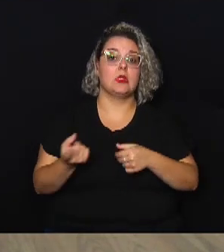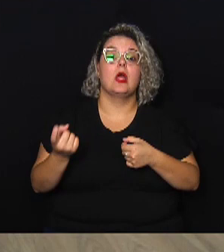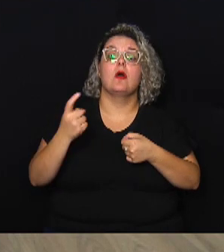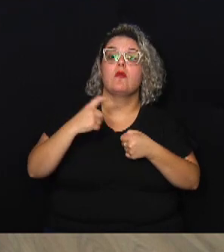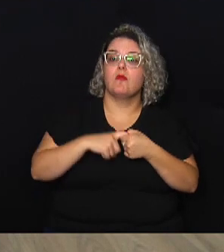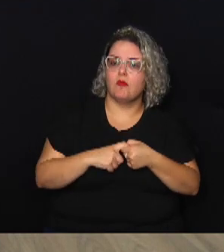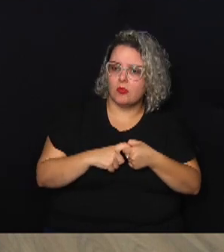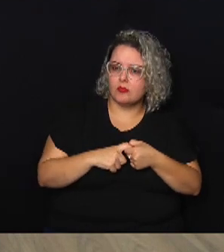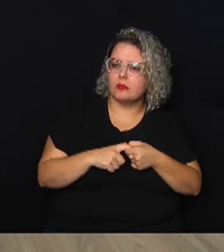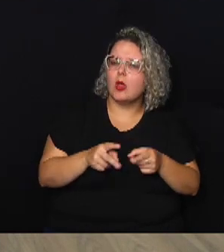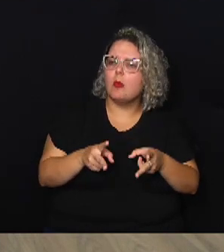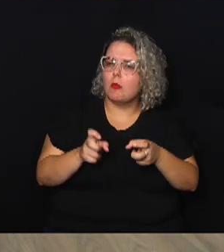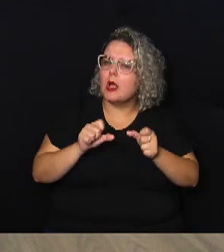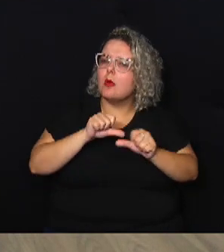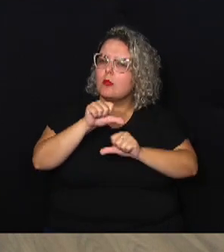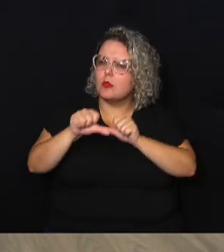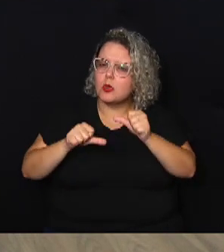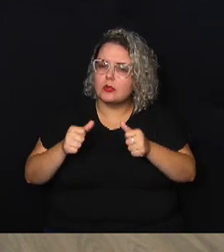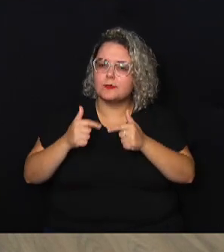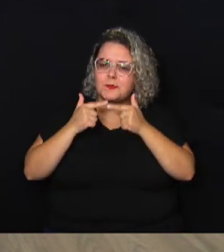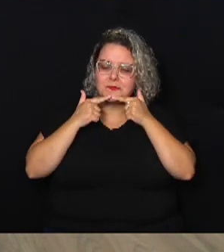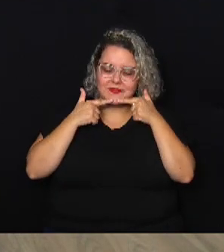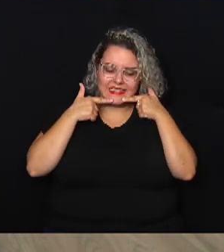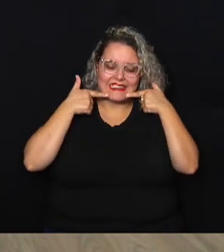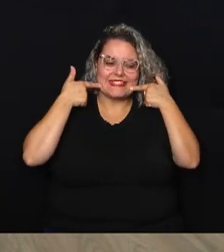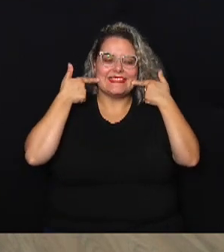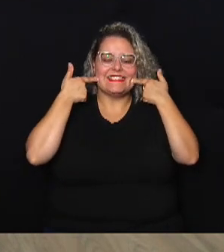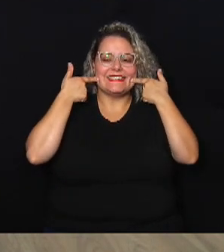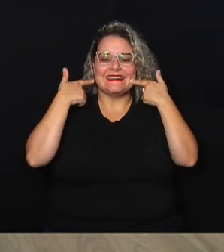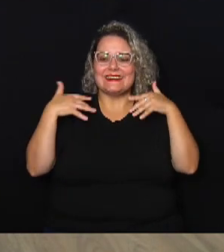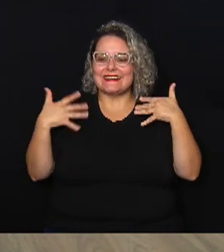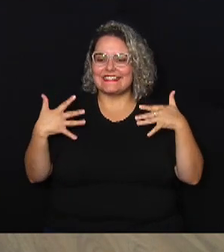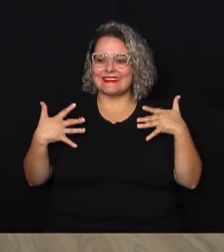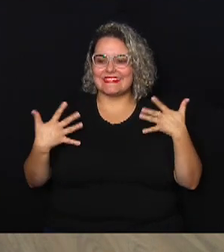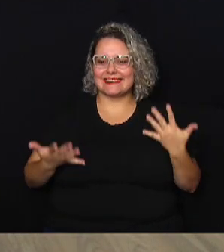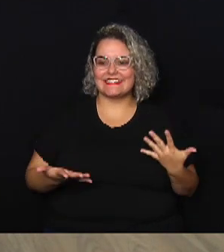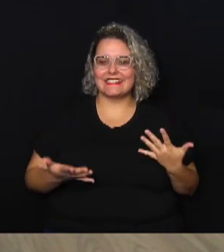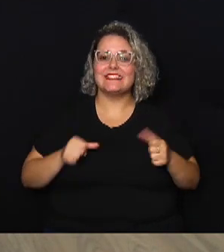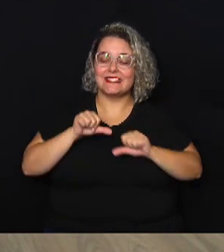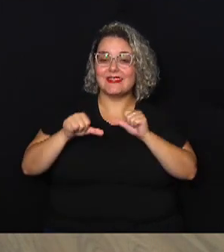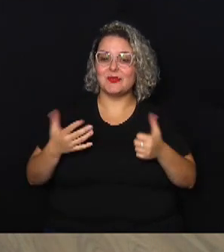senhor já percebe mudança, um sorriso no rosto da pessoa já muda?